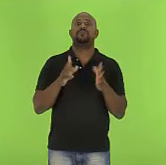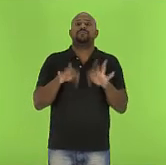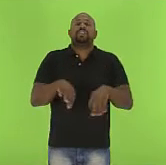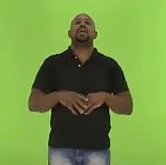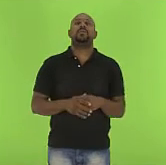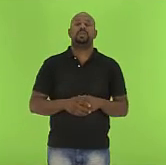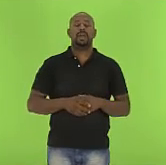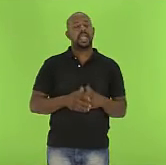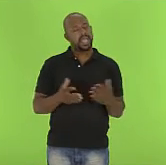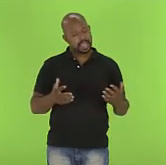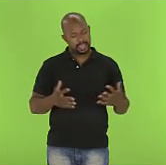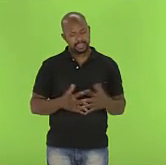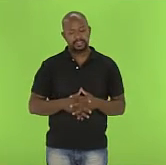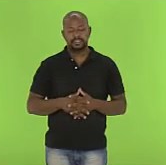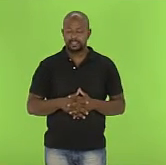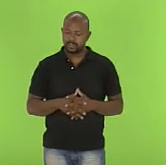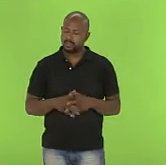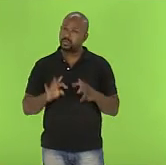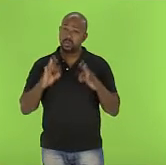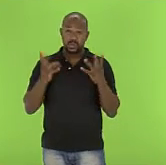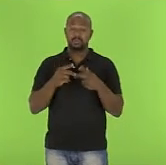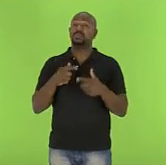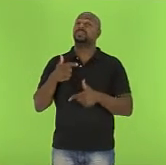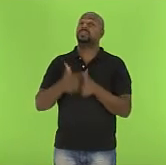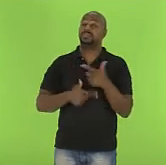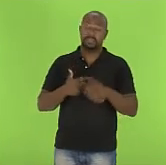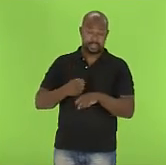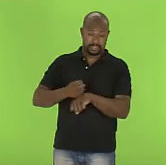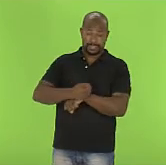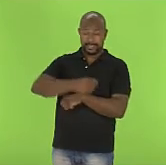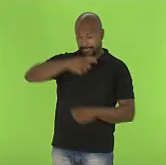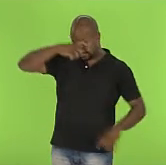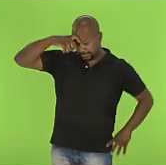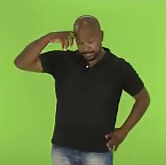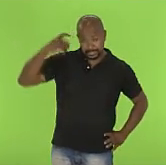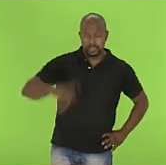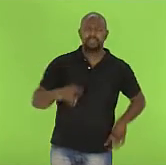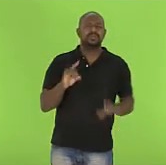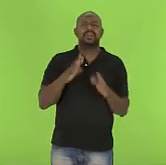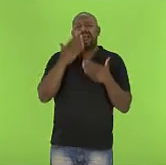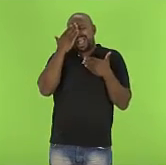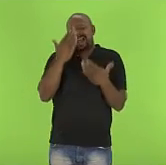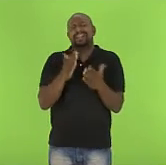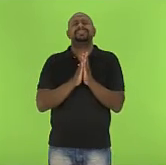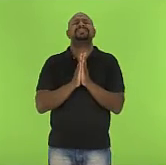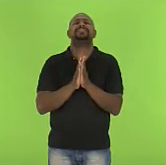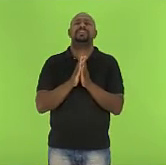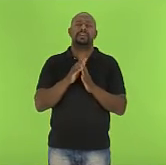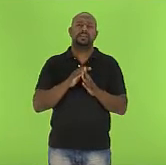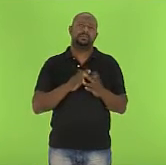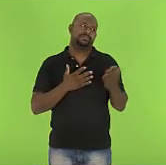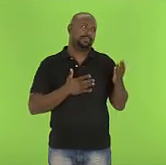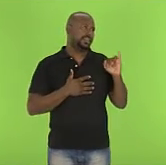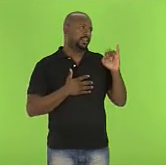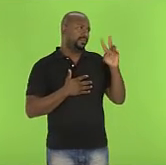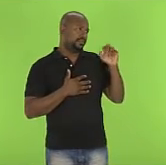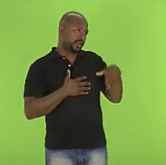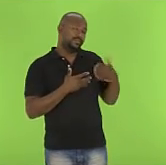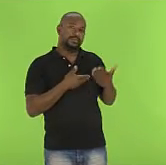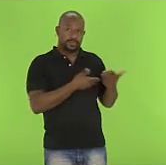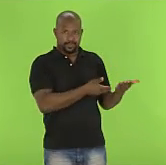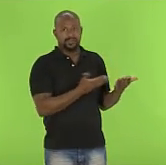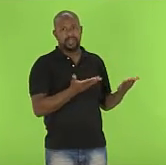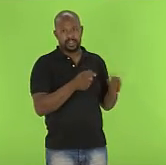final, né? Todo mundo deu um gás. Eu só tenho que agradecer assim, ao Ivan primeiro por